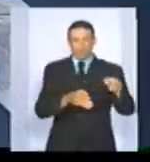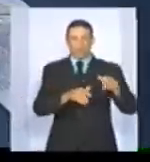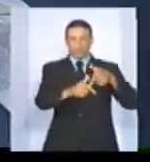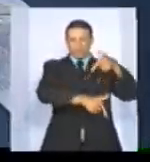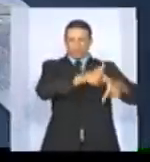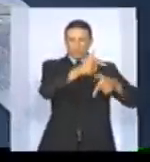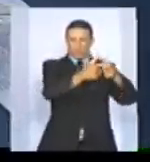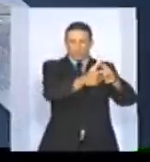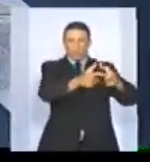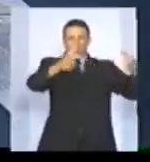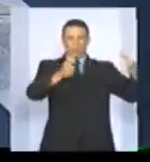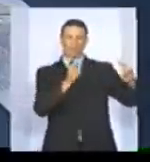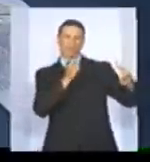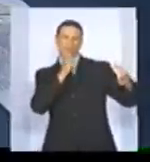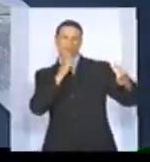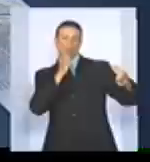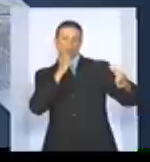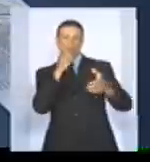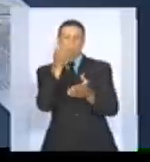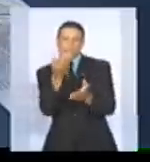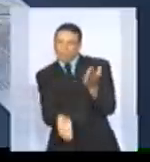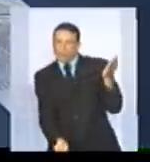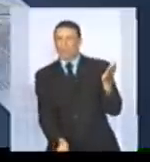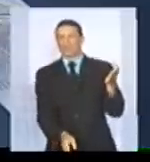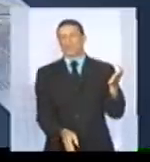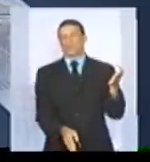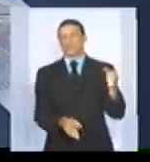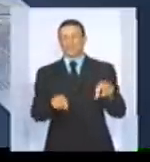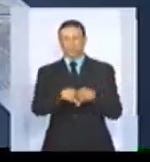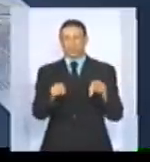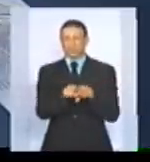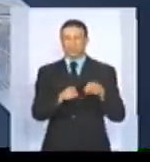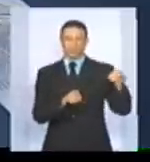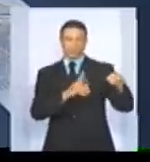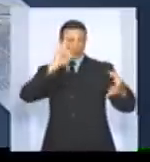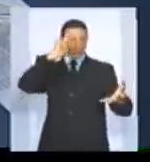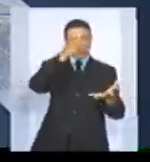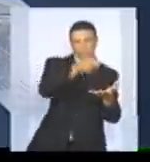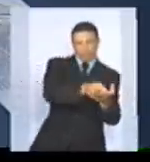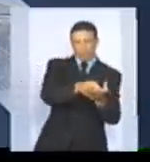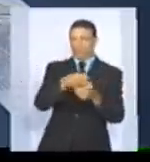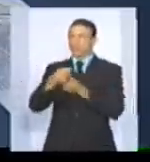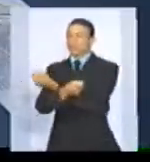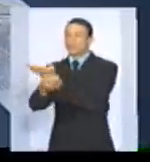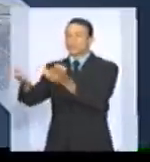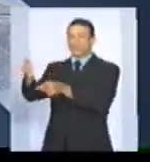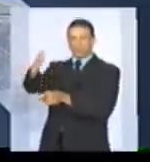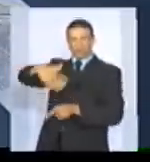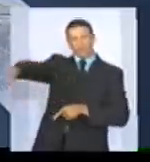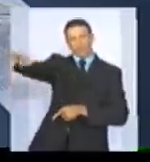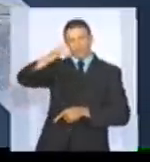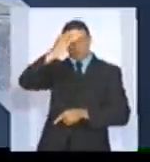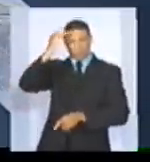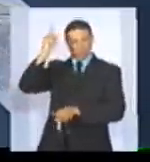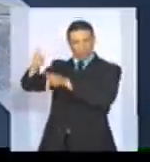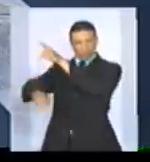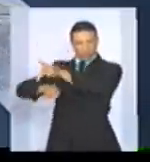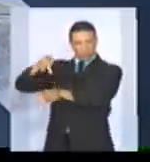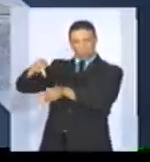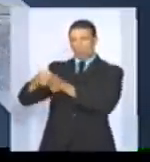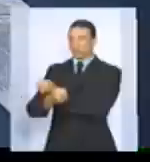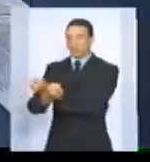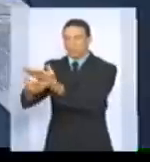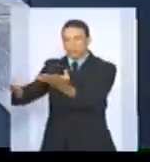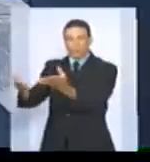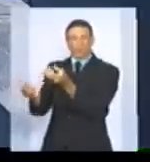assinatura decidam livremente a respeito da composição do produto que será oferecido ao consumidor a título